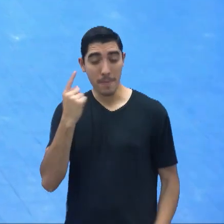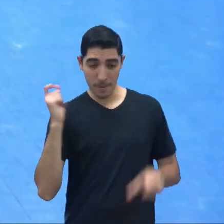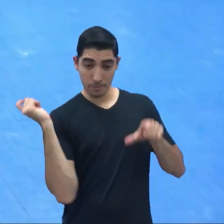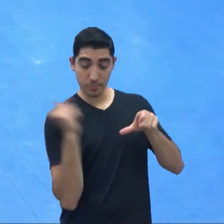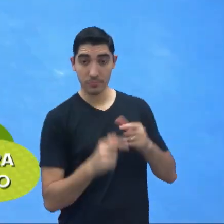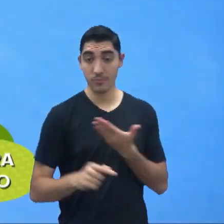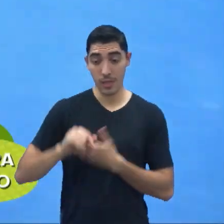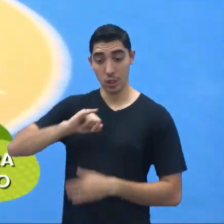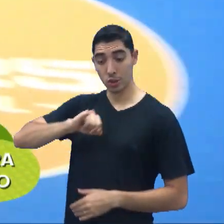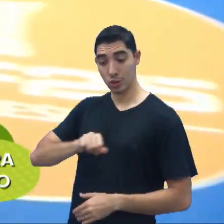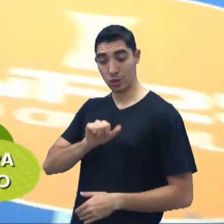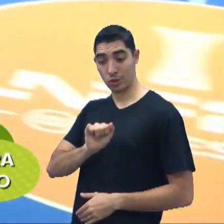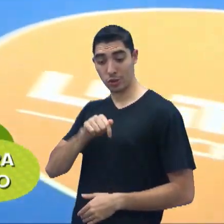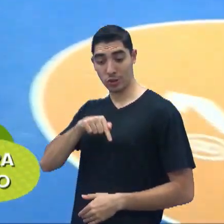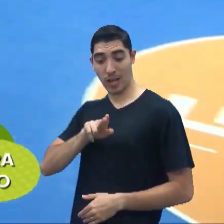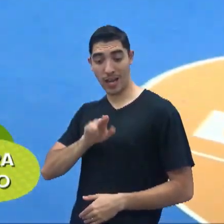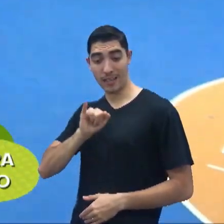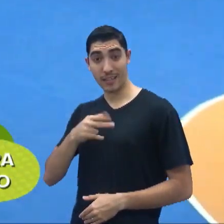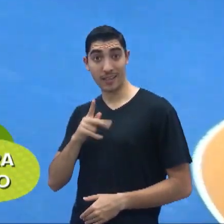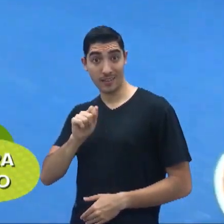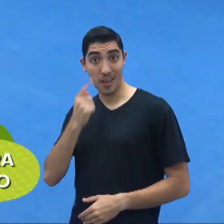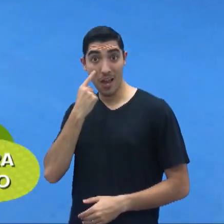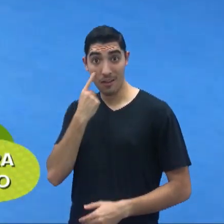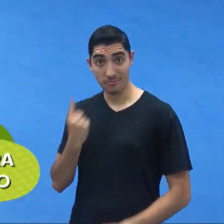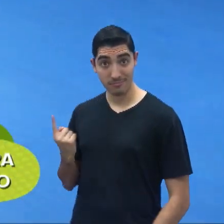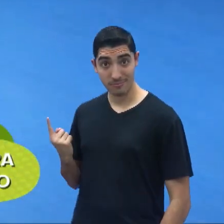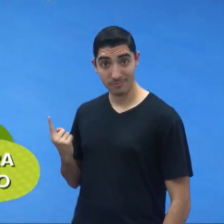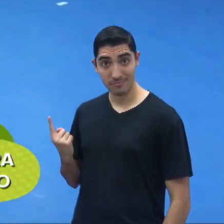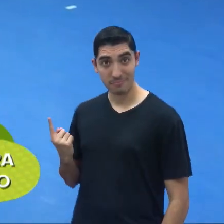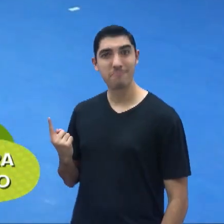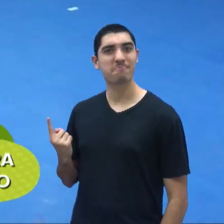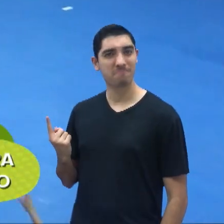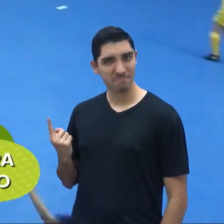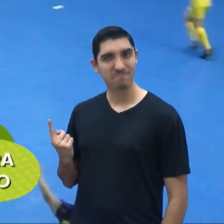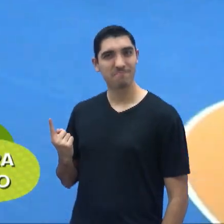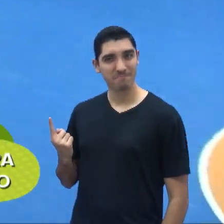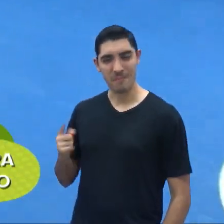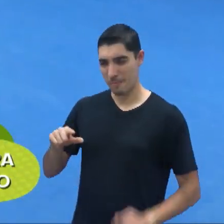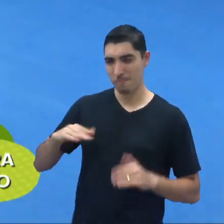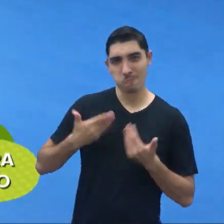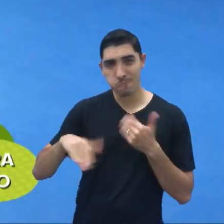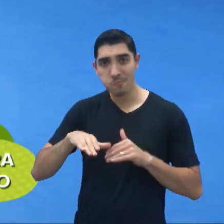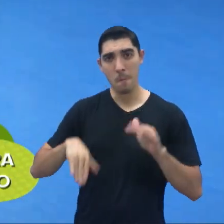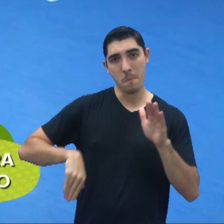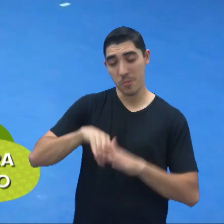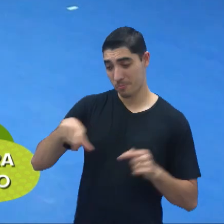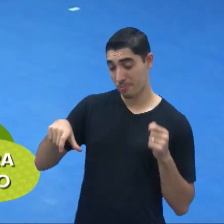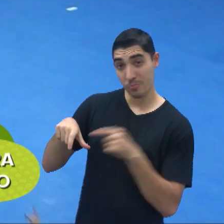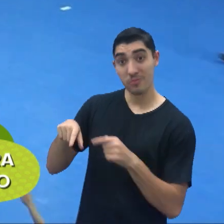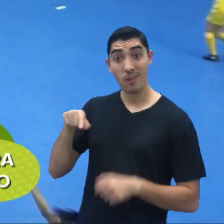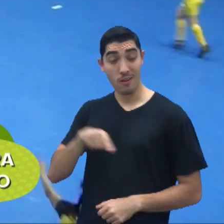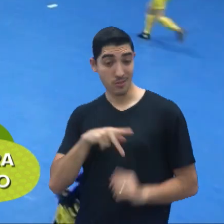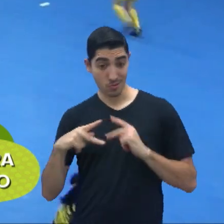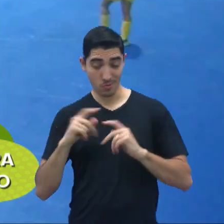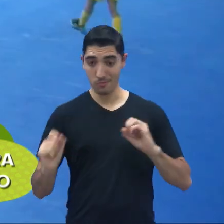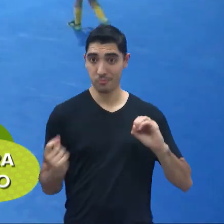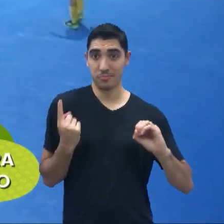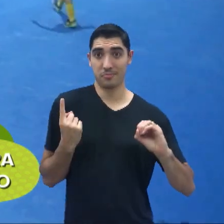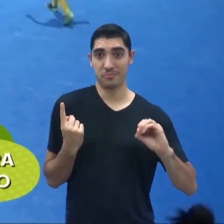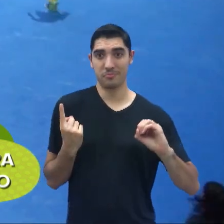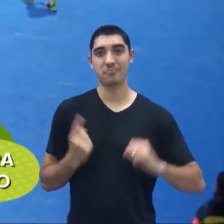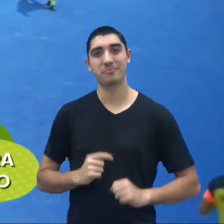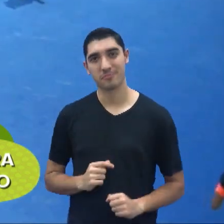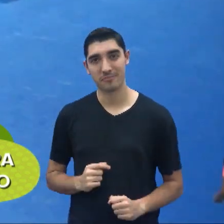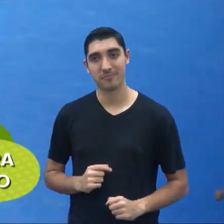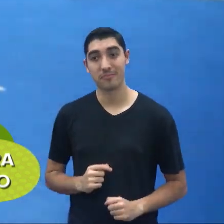ela inverteu o jogo na direita e pediu na frente, fintou a goleira Ana Beatriz e fez. São José 1-0.